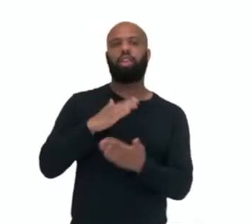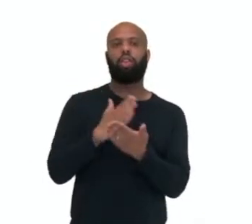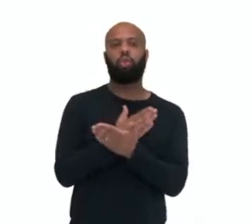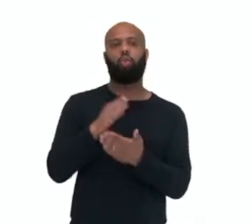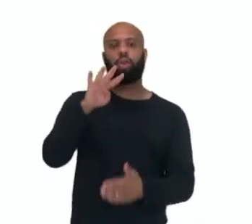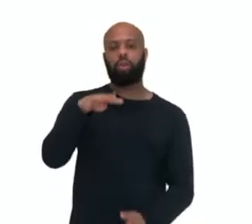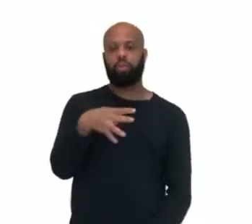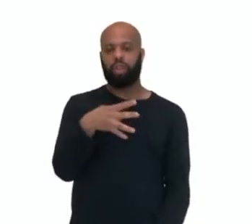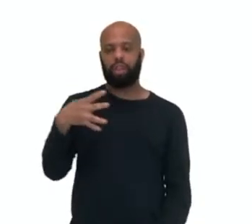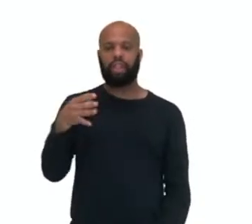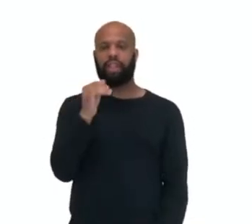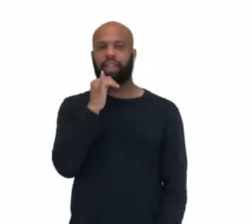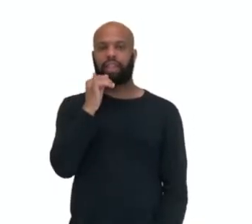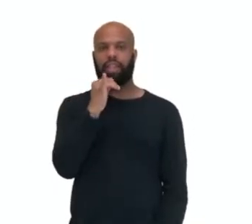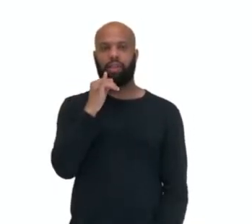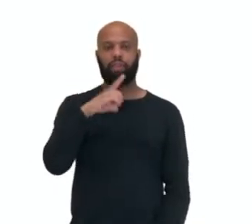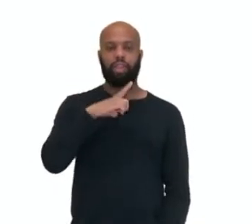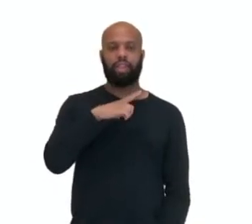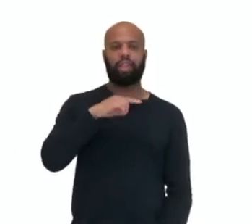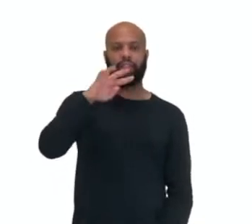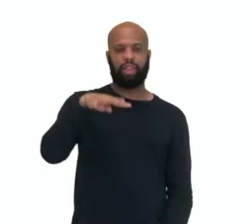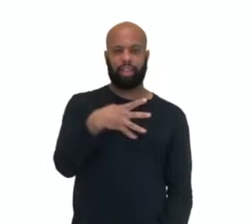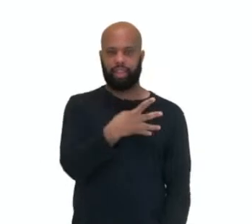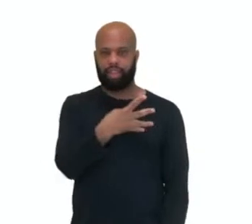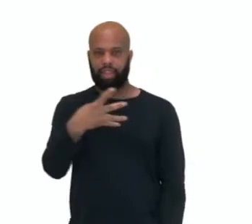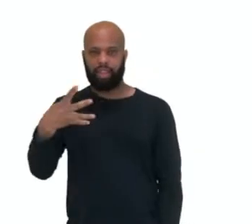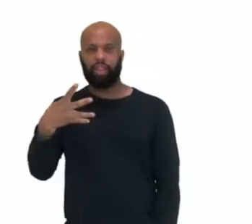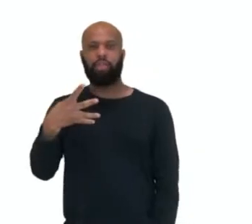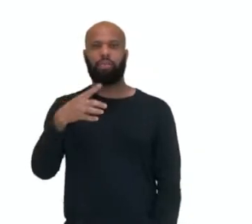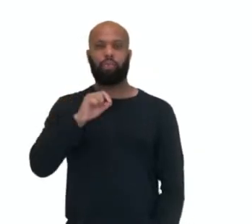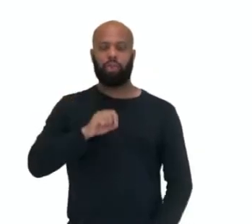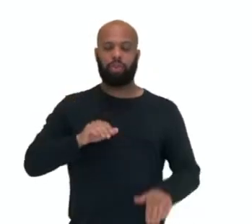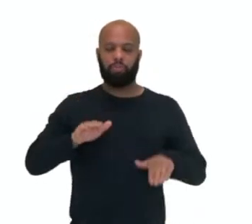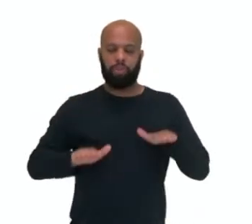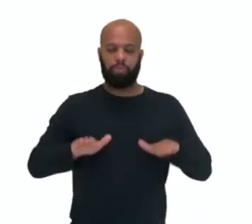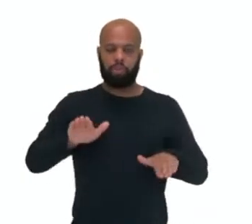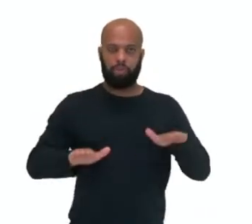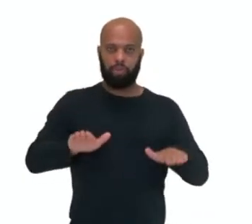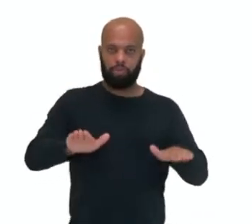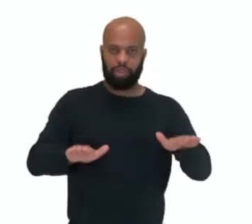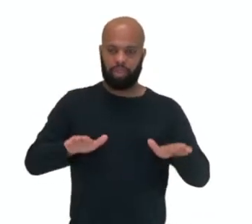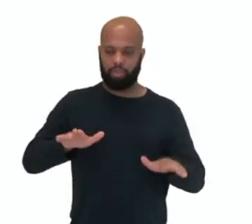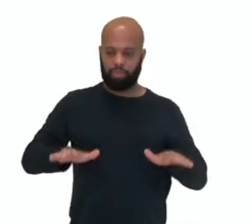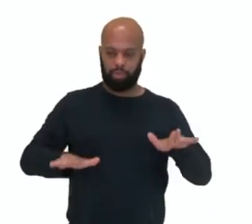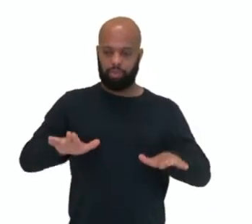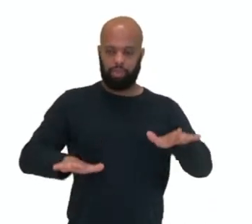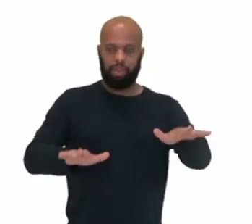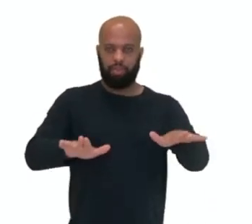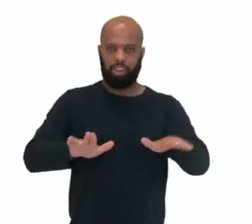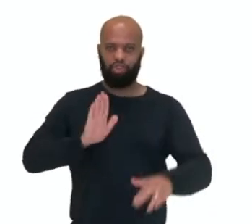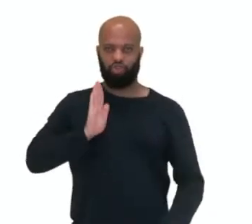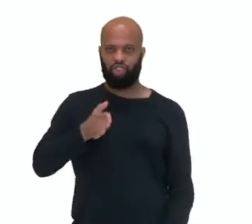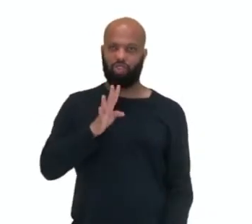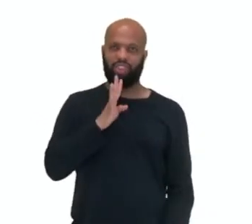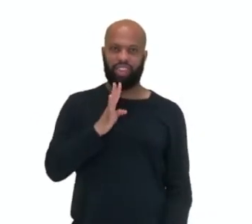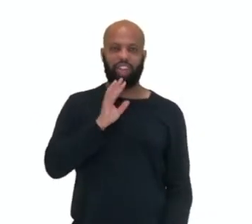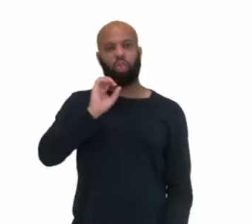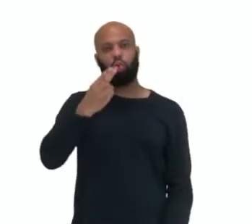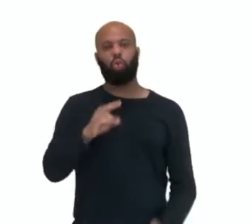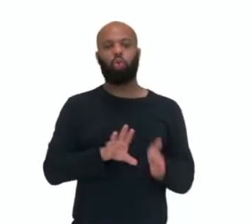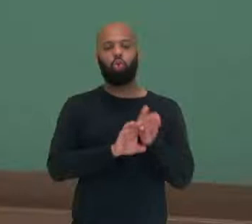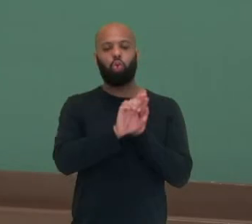eletrônica, tipo Excel, ou no caso nosso do Google Docs? Sim ou não? Já utilizaram,